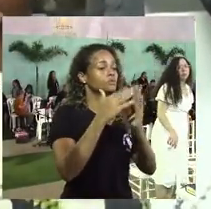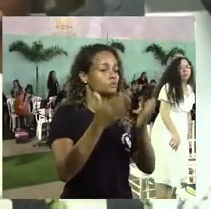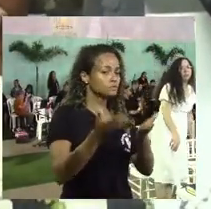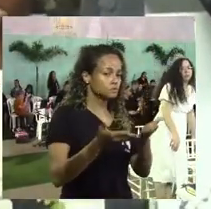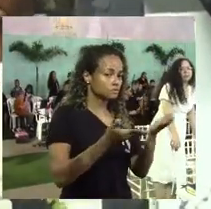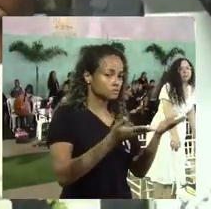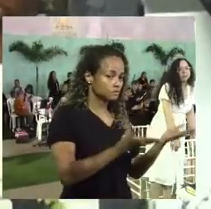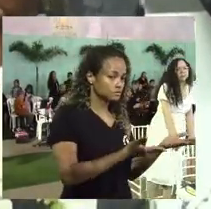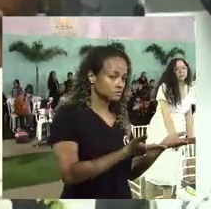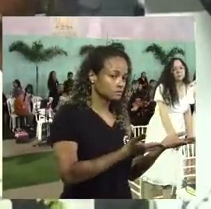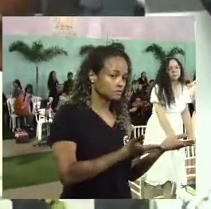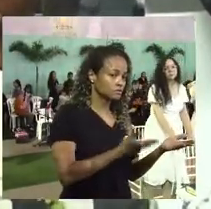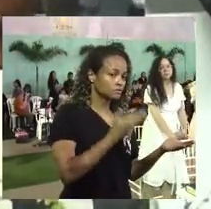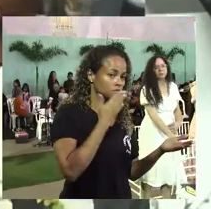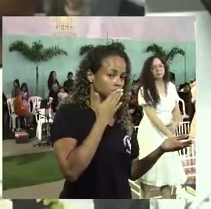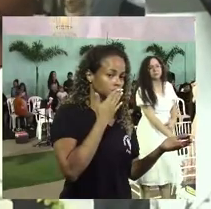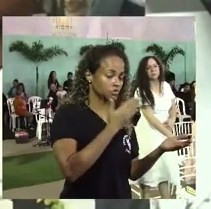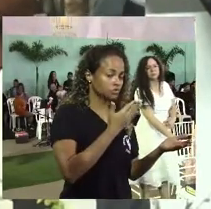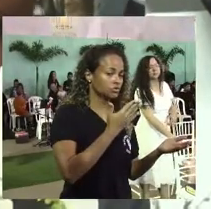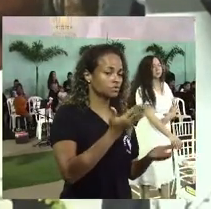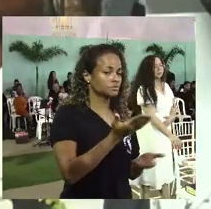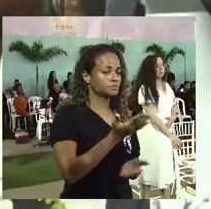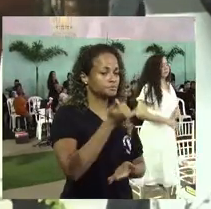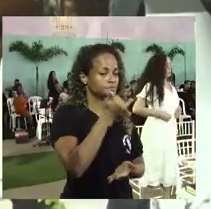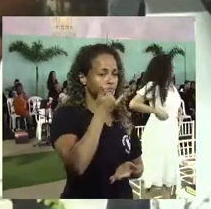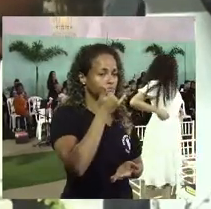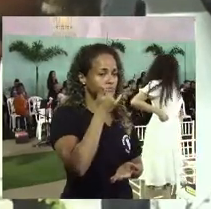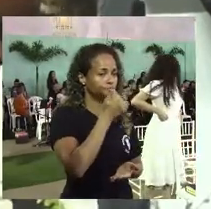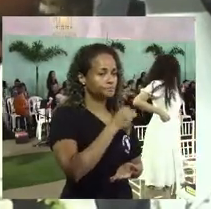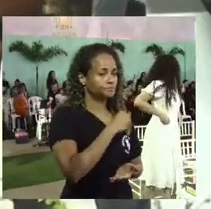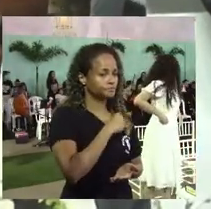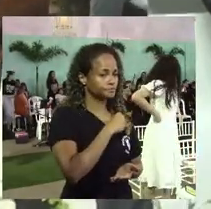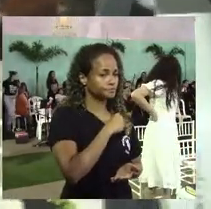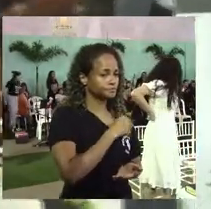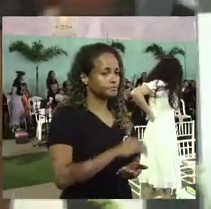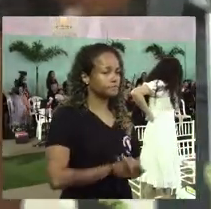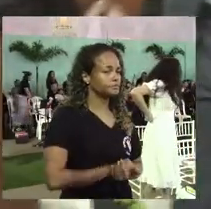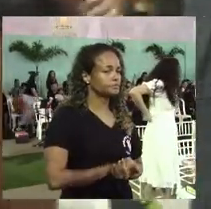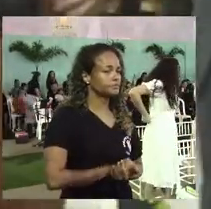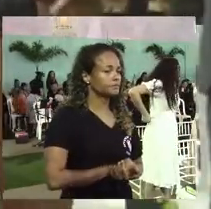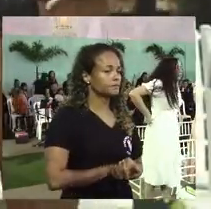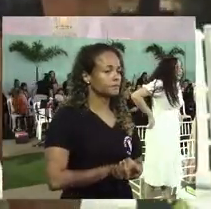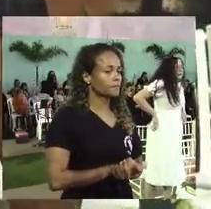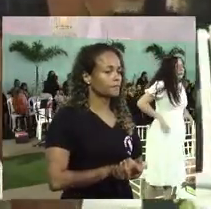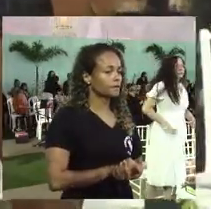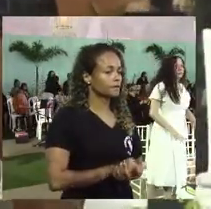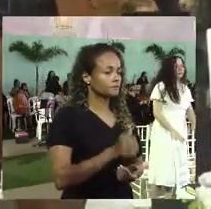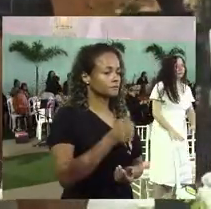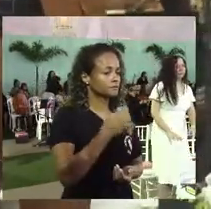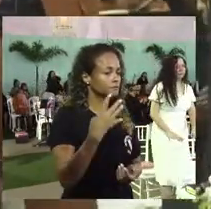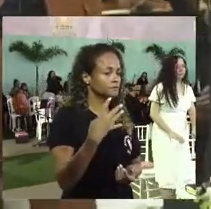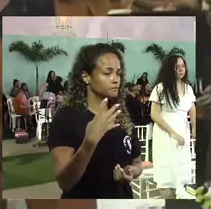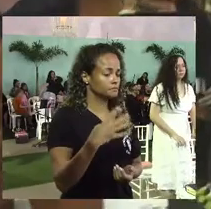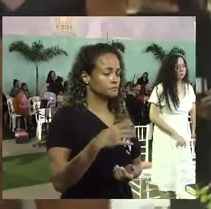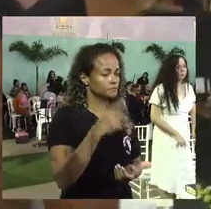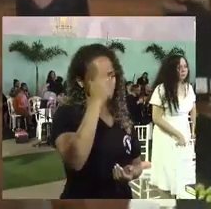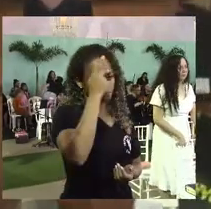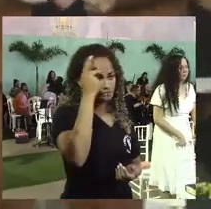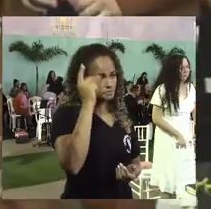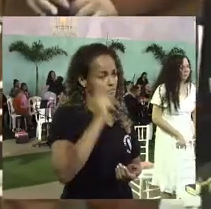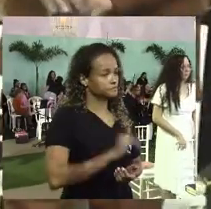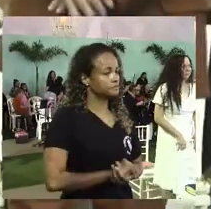Pelos Pecados e entregar a vida Jesus como senhor e salvador já tá vindo almas aqui a décima quarta alma